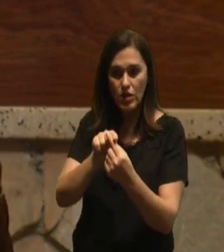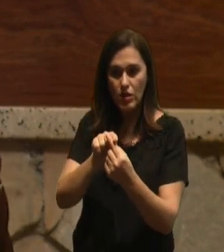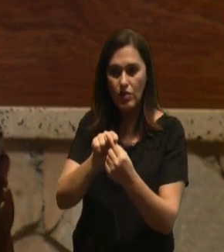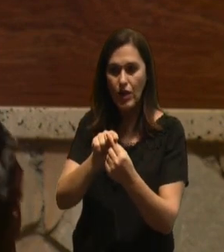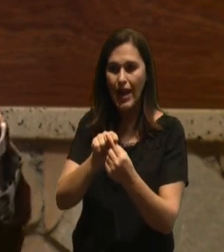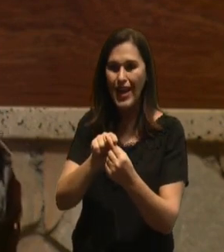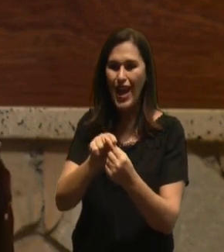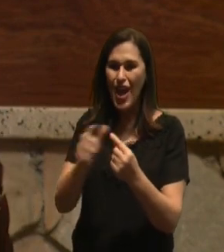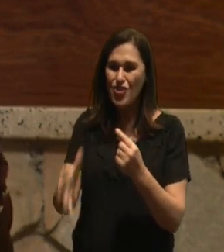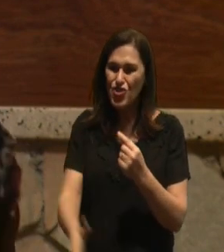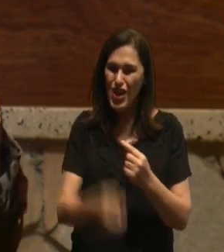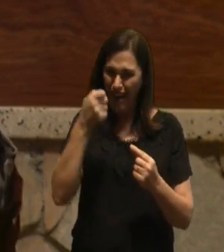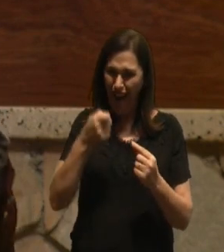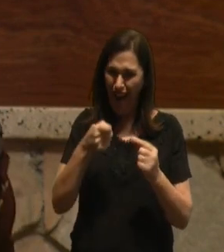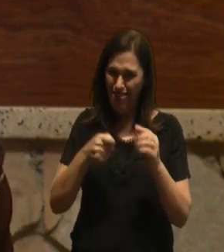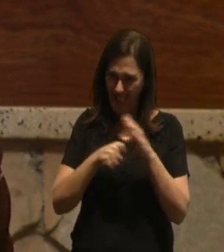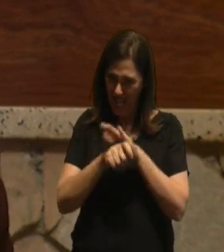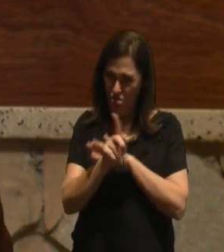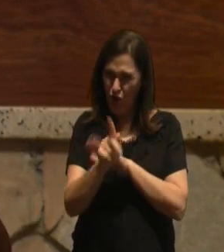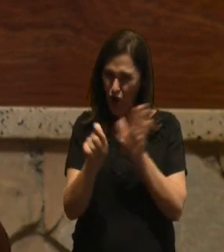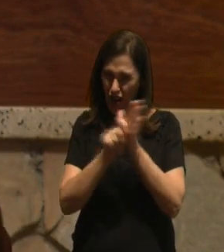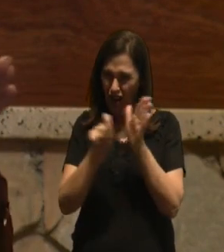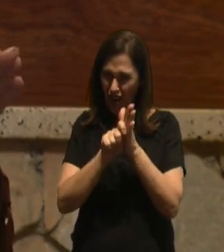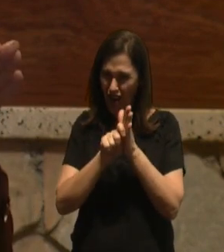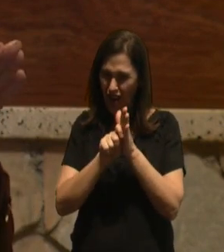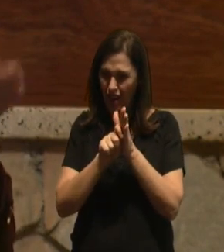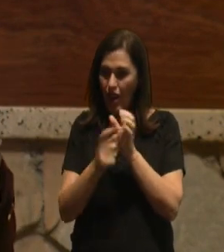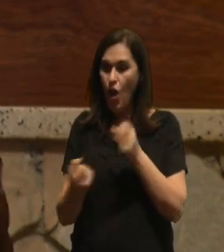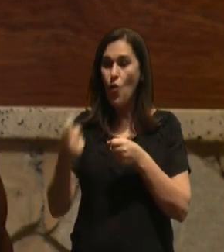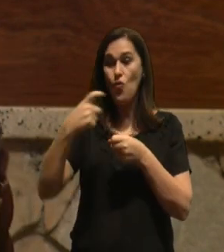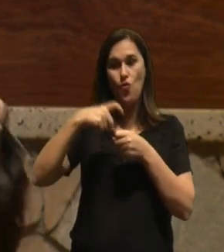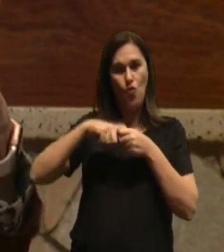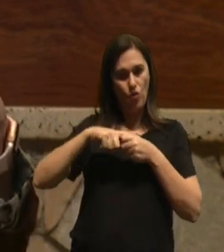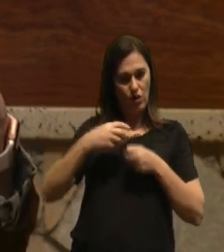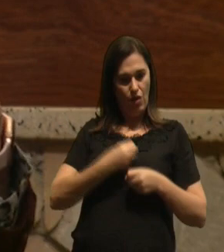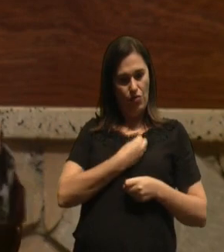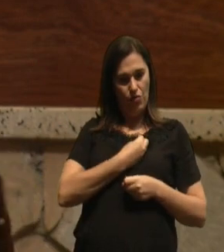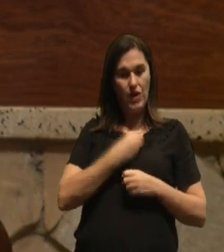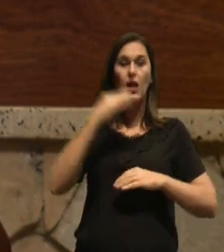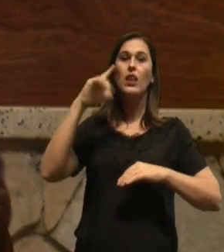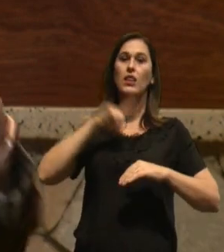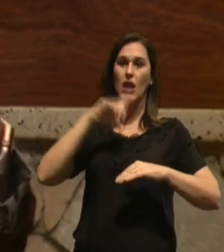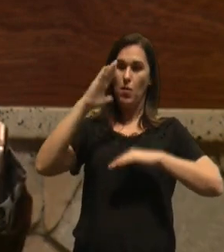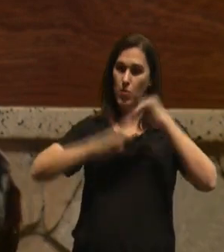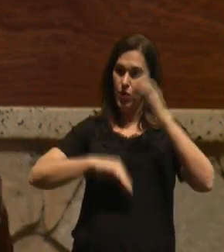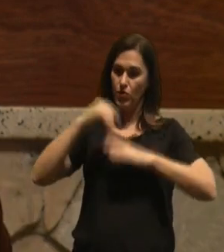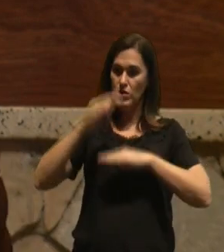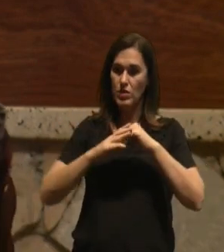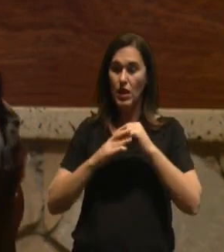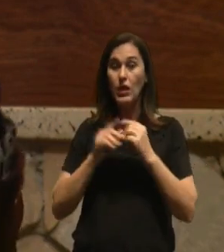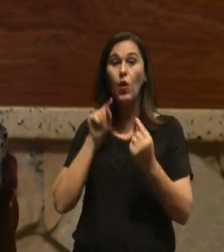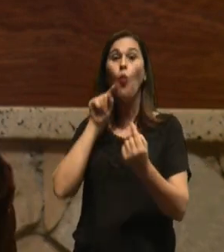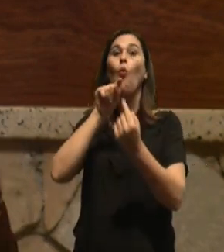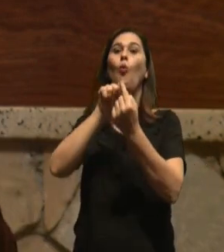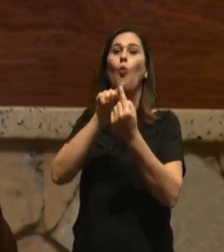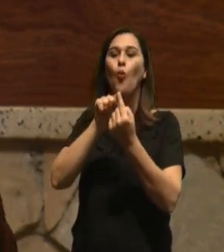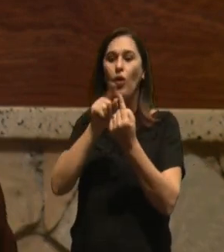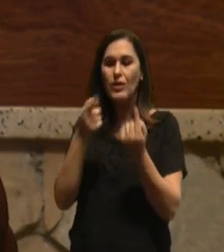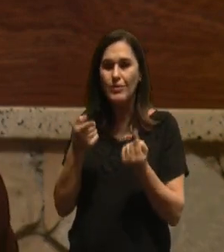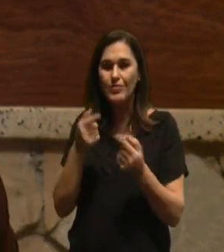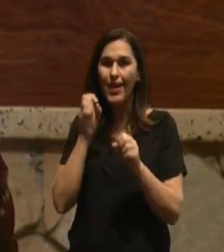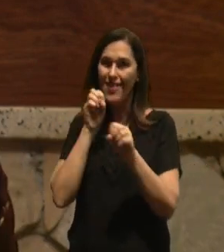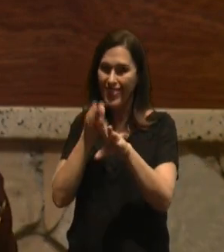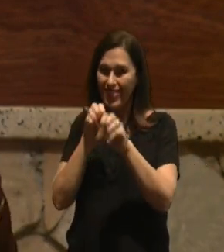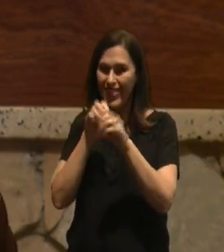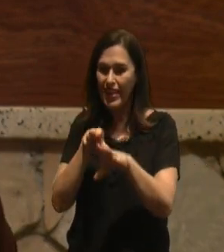recuperação, é dar a eles a oportunidade de retomar suas vidas, de ter uma profissão. Então, nesse sentido, nós temos feito.